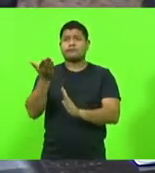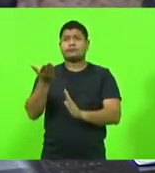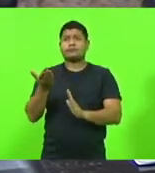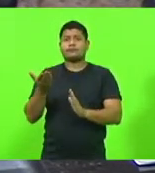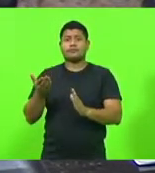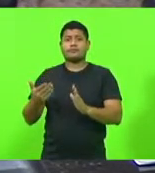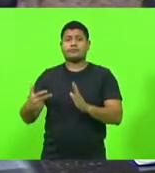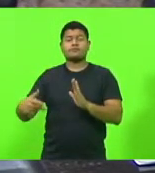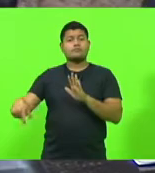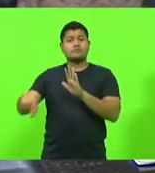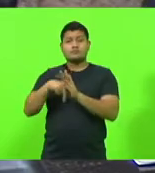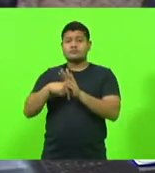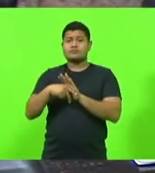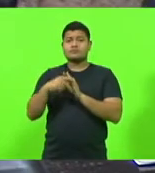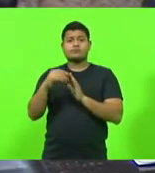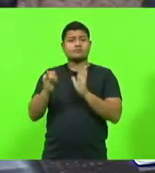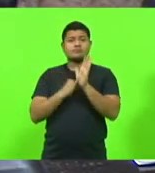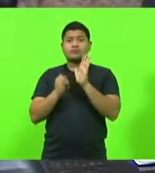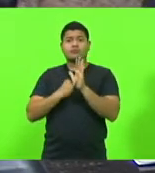próprios impostos.